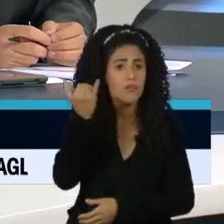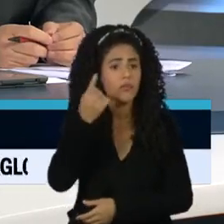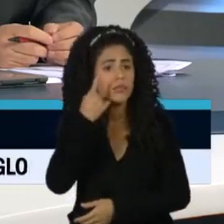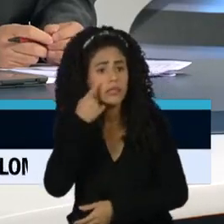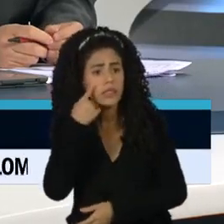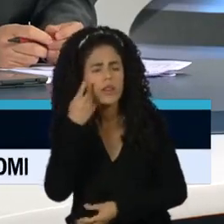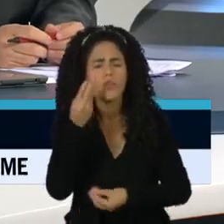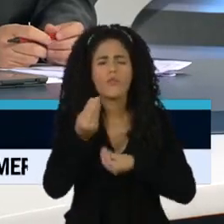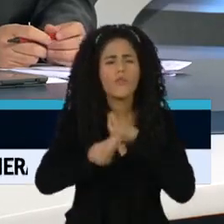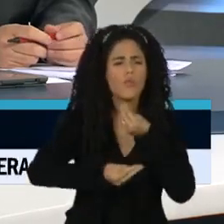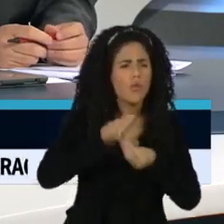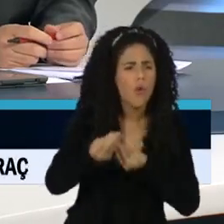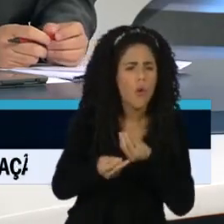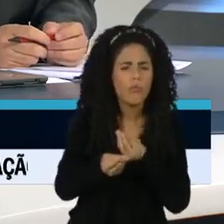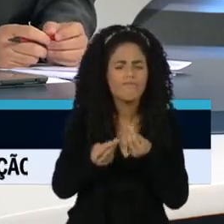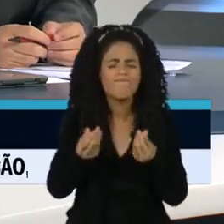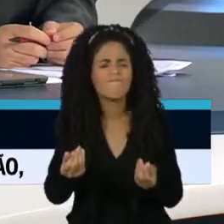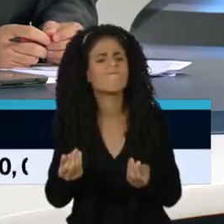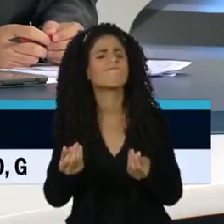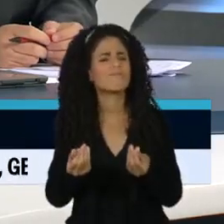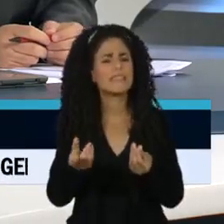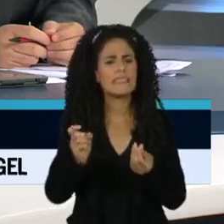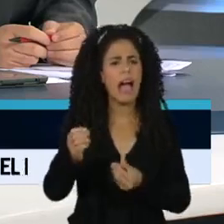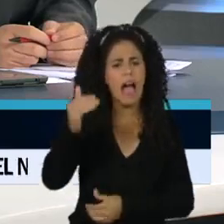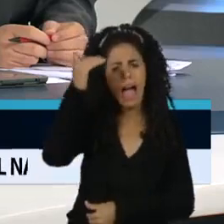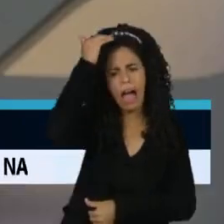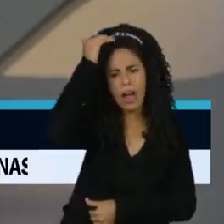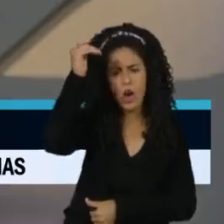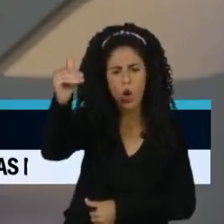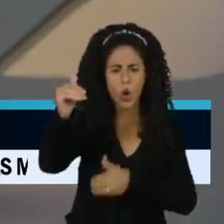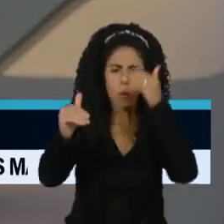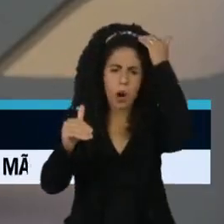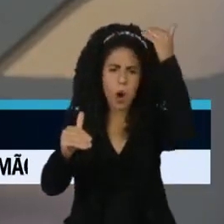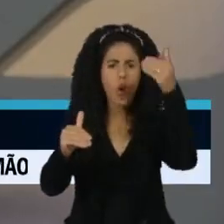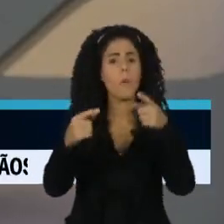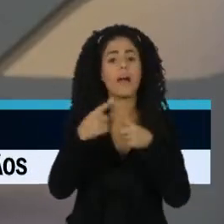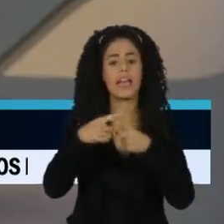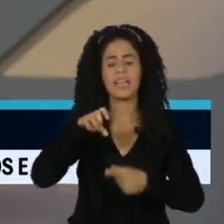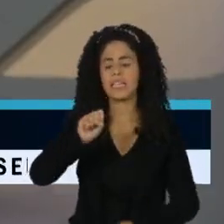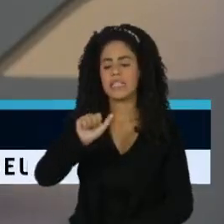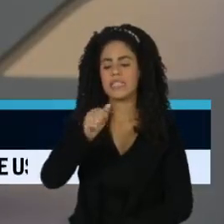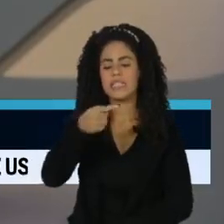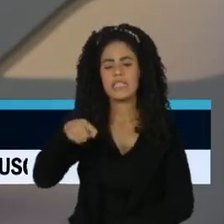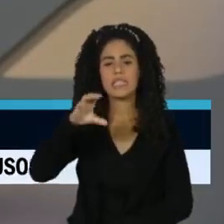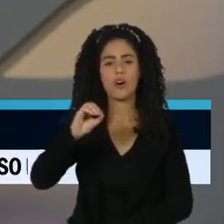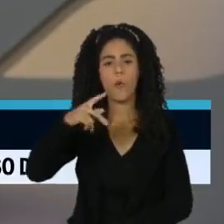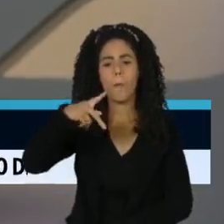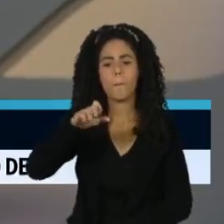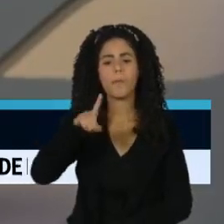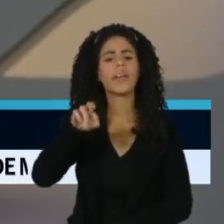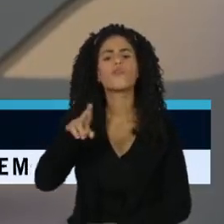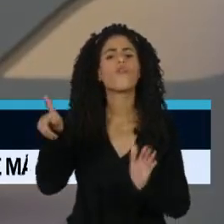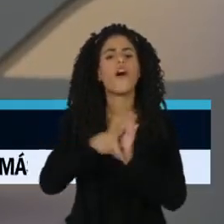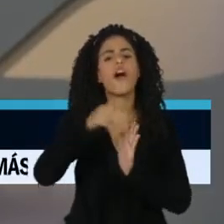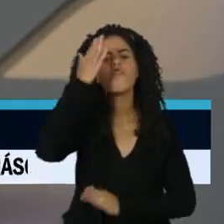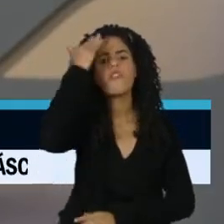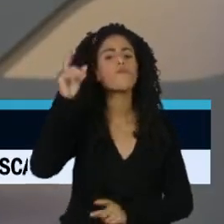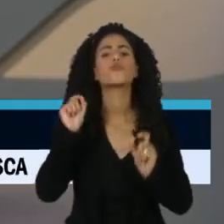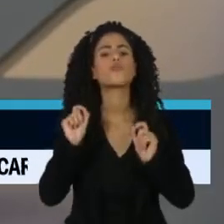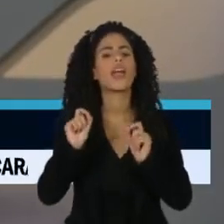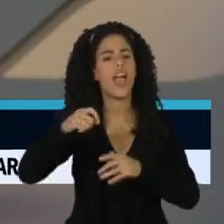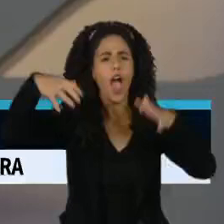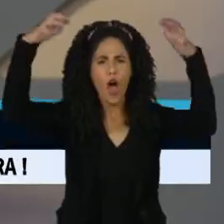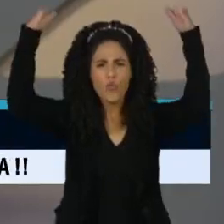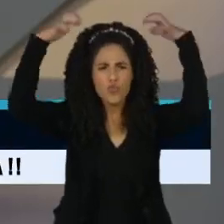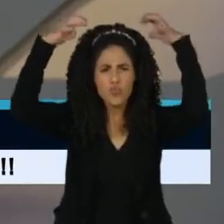aqui se colocou muito a culpa de São Pedro, mas eu acho que tem outras responsabilidades, inclusive